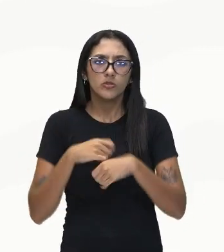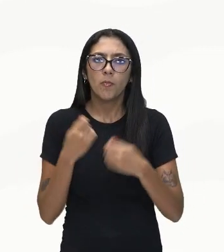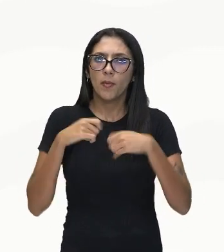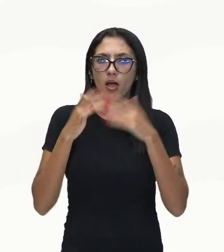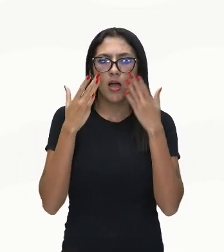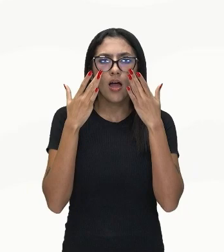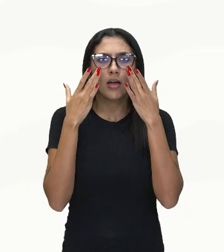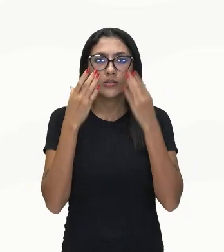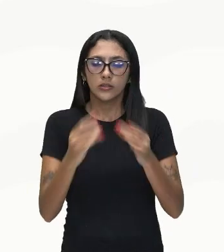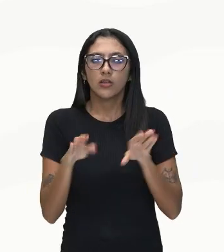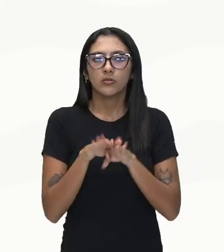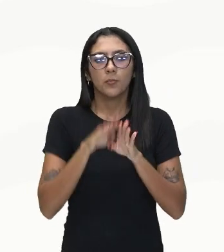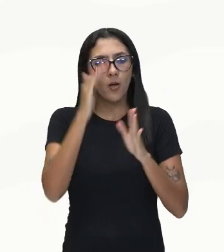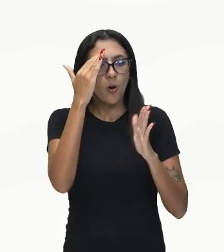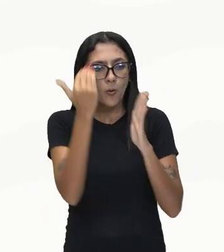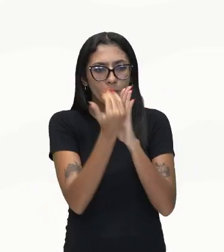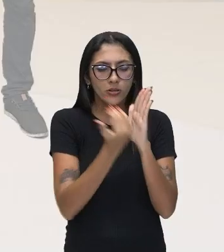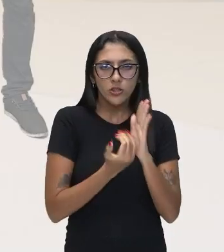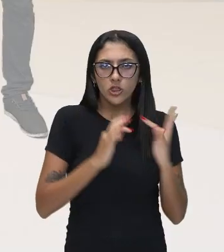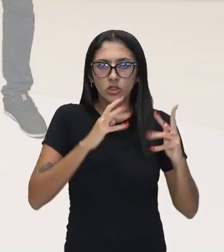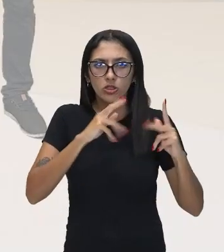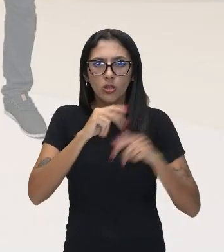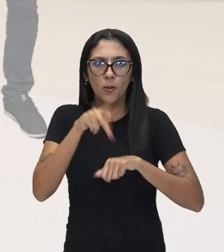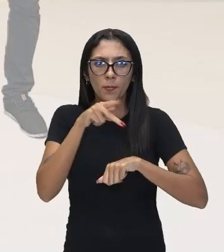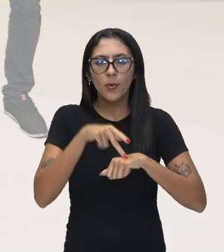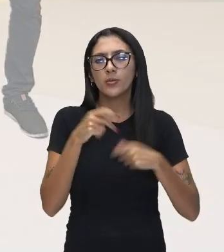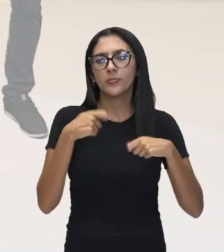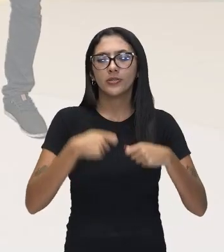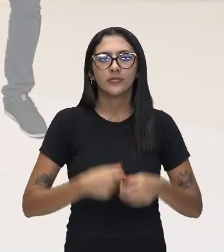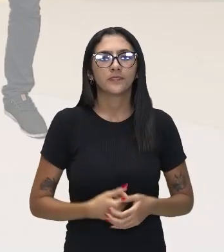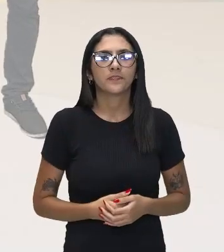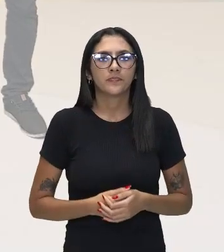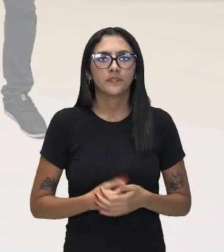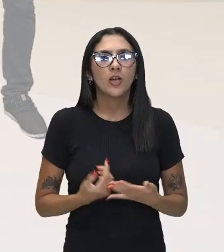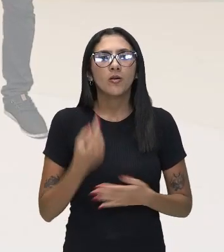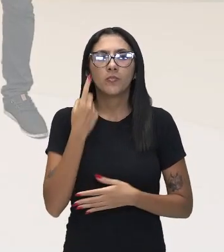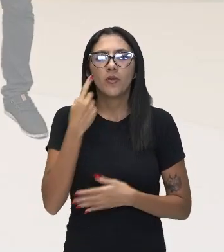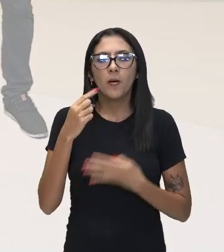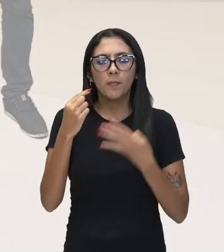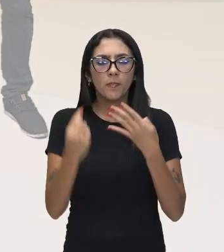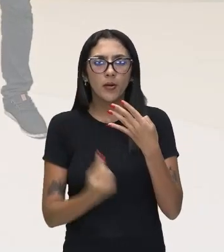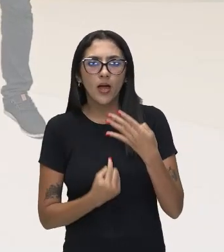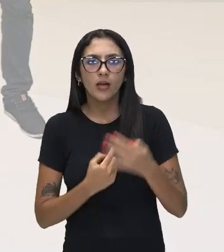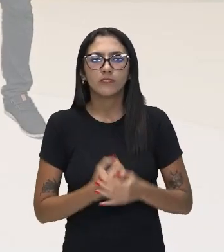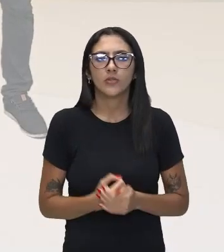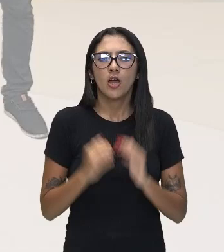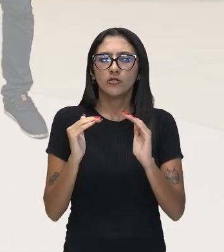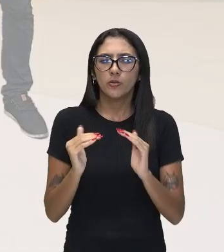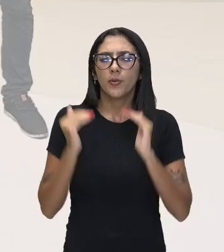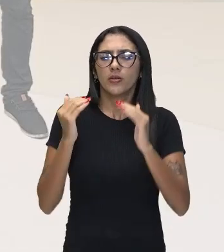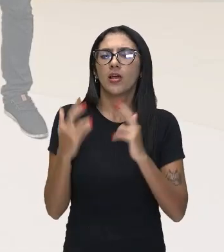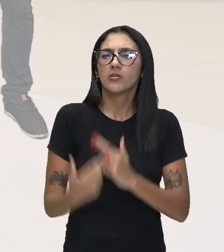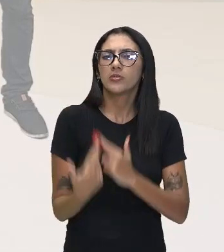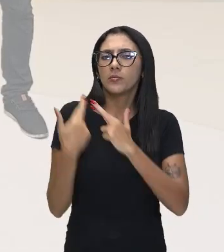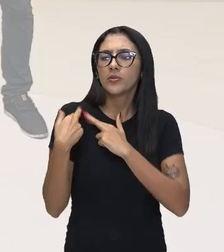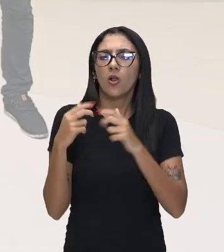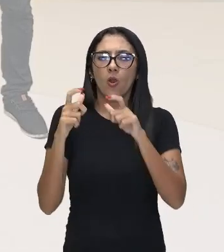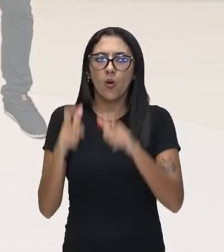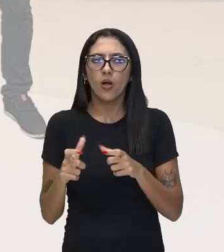este tratado, tá? Olha só, esses princípios como soberania,